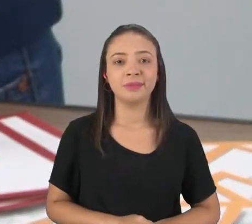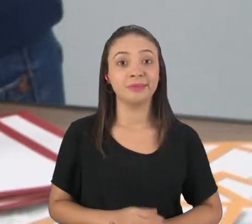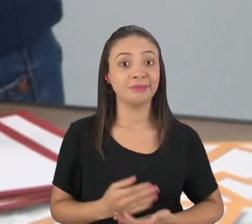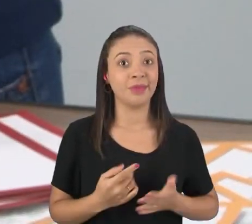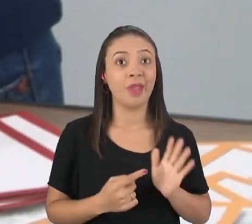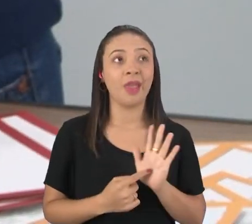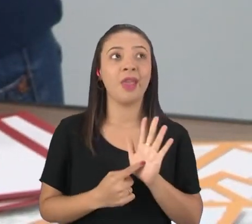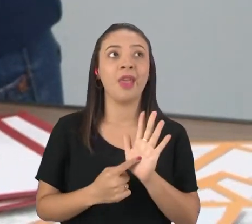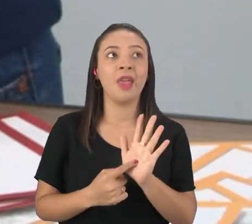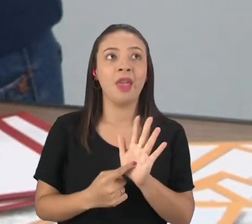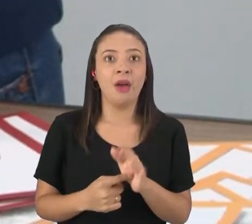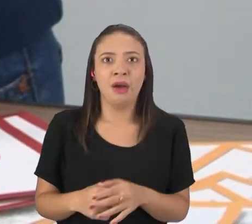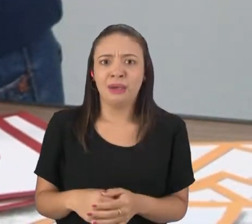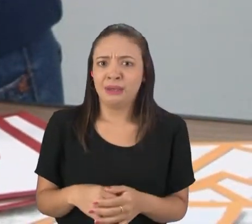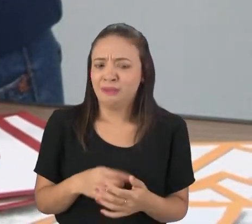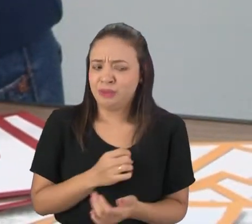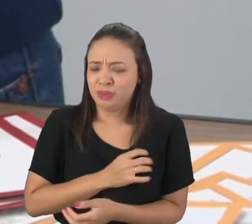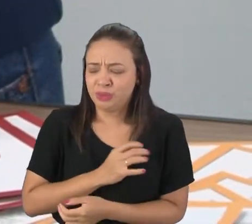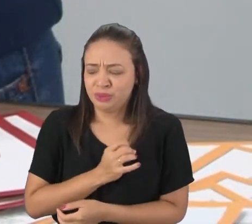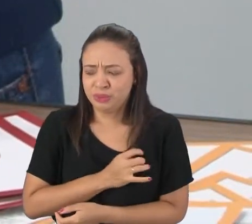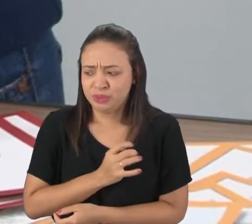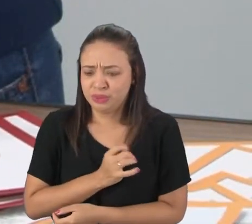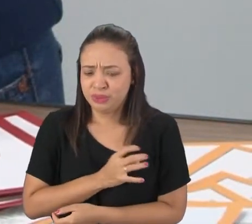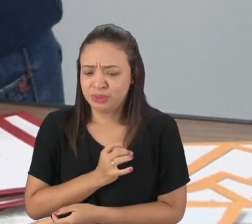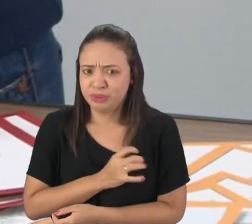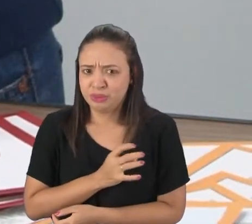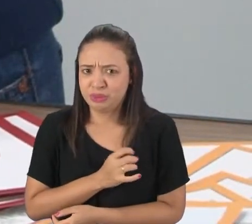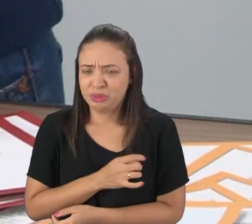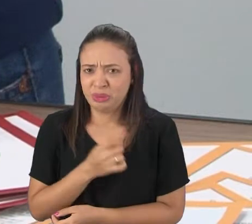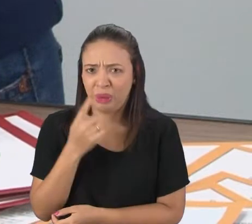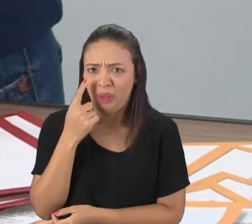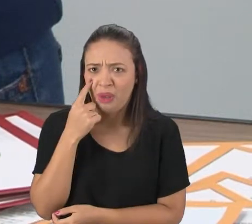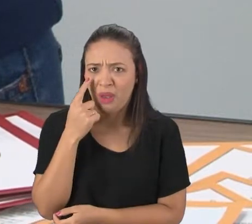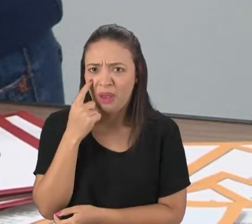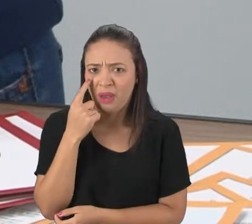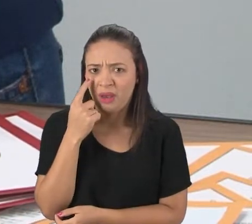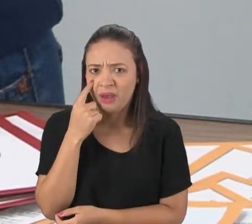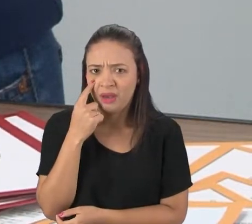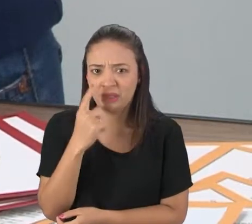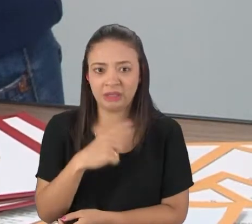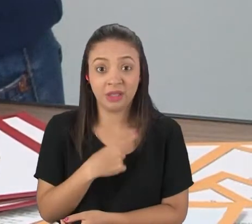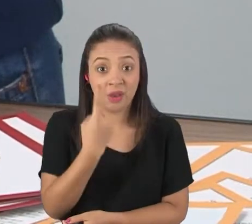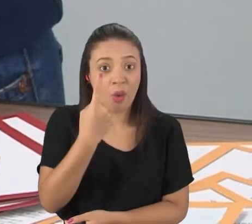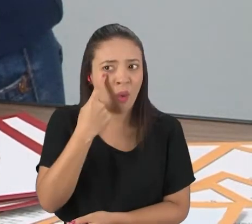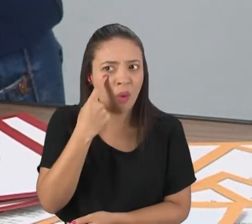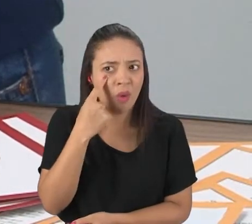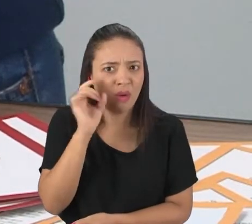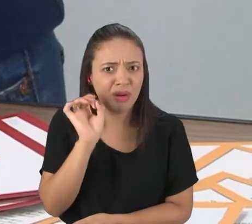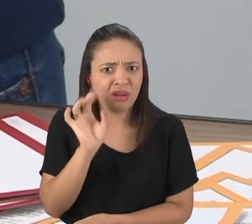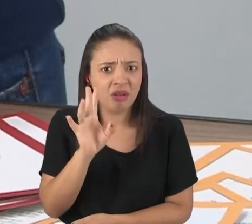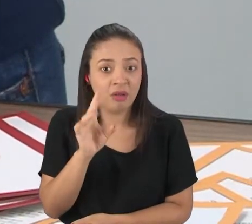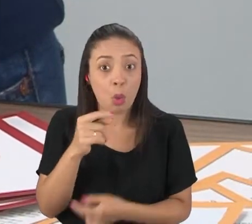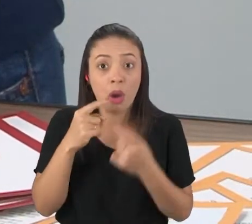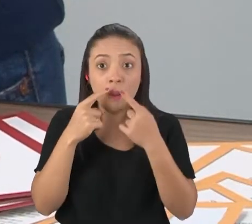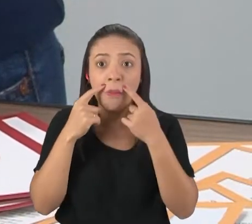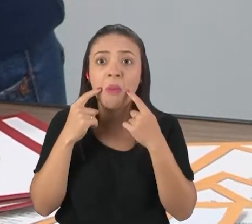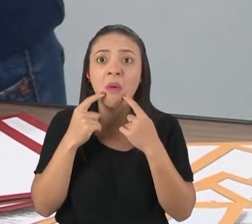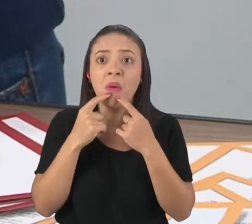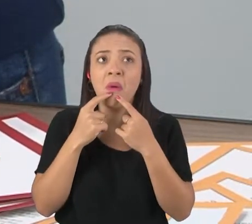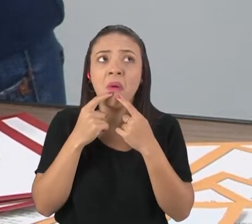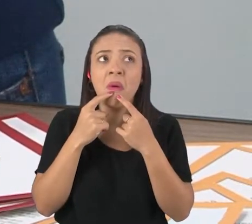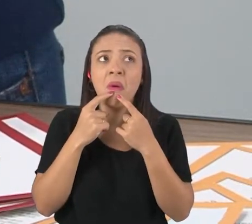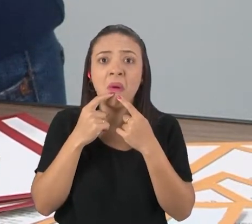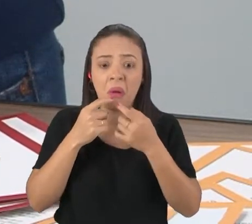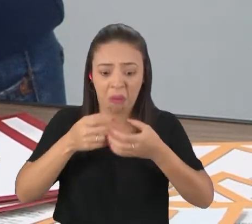Esse aqui eu acho assustador. Olha só, um olho só, a boca no meio